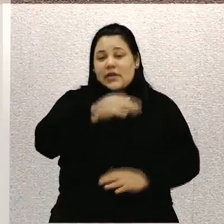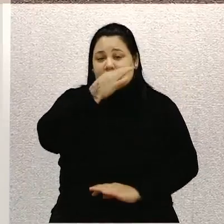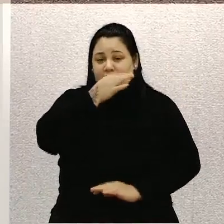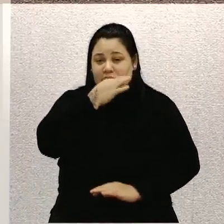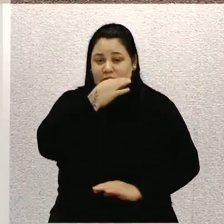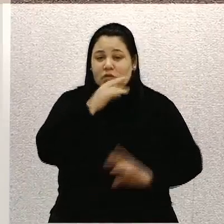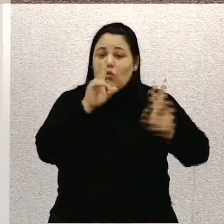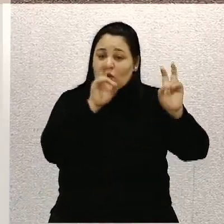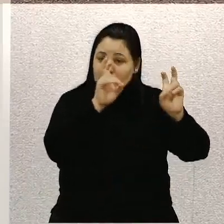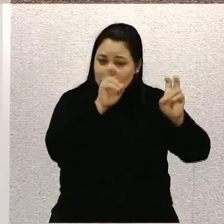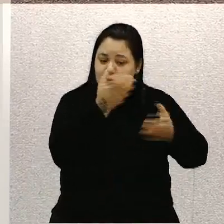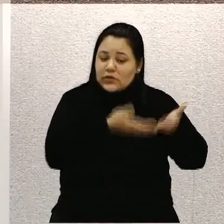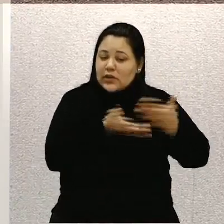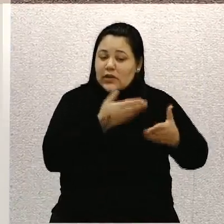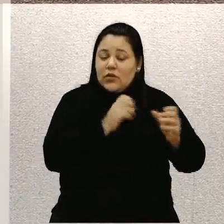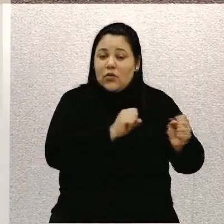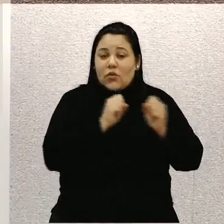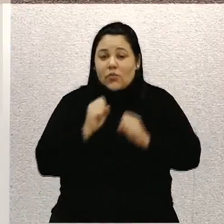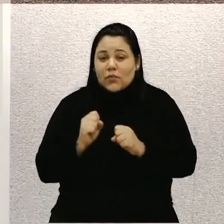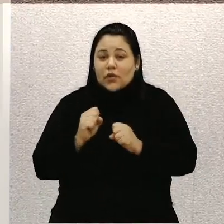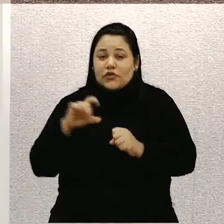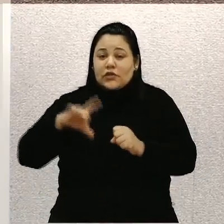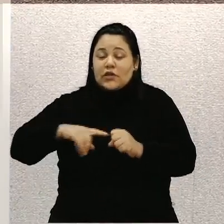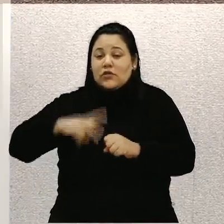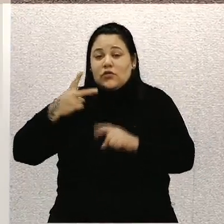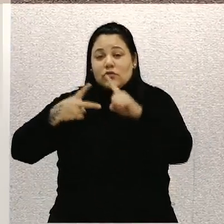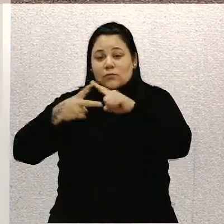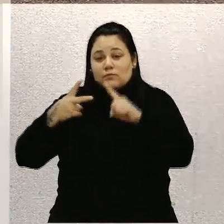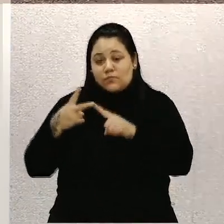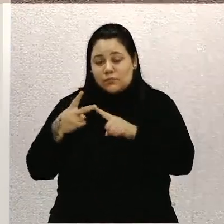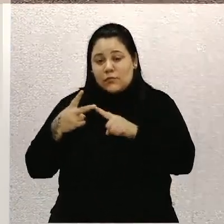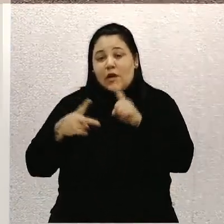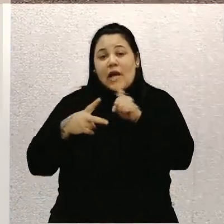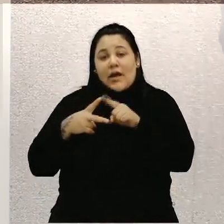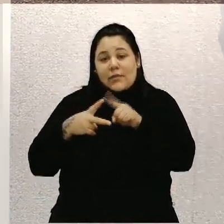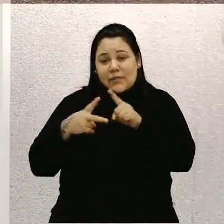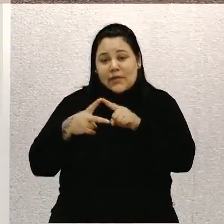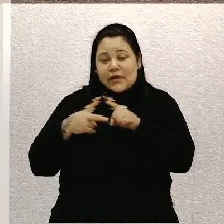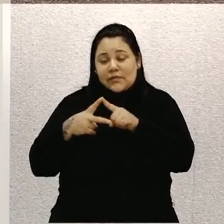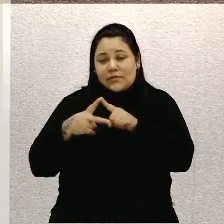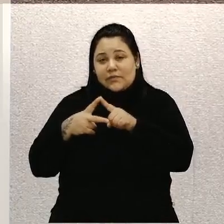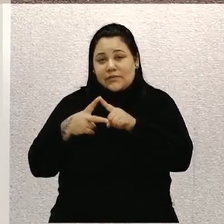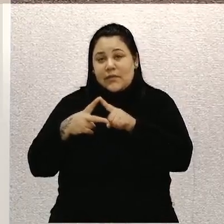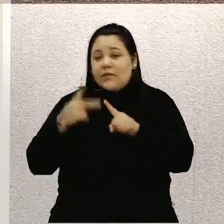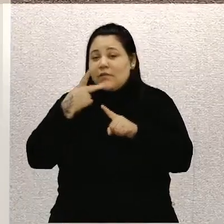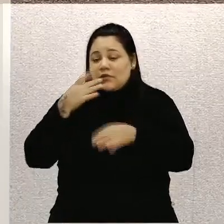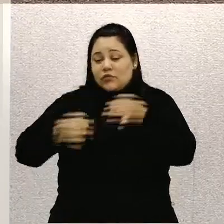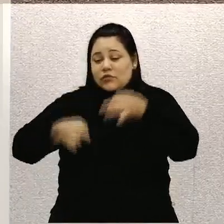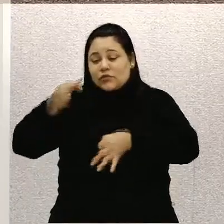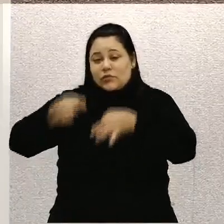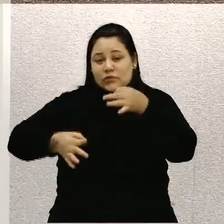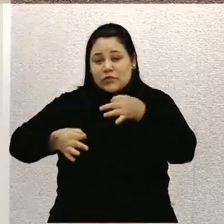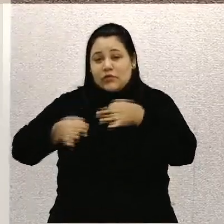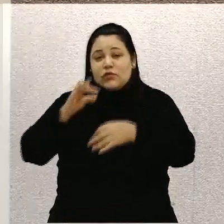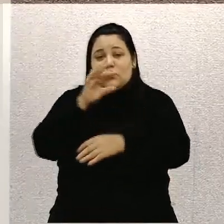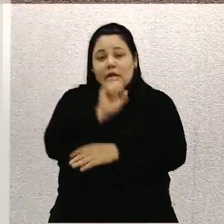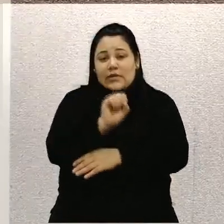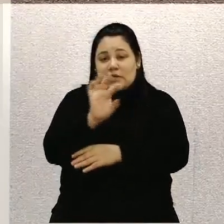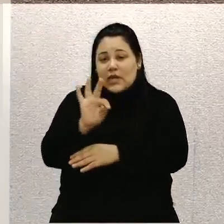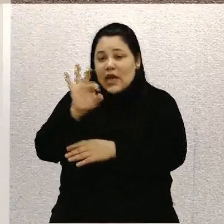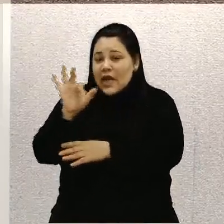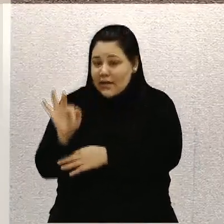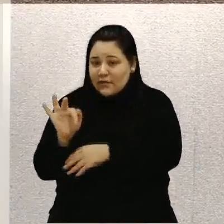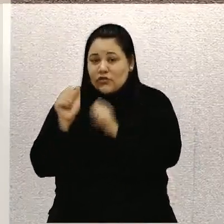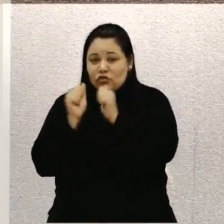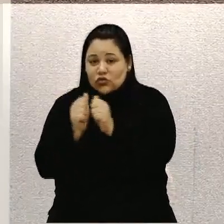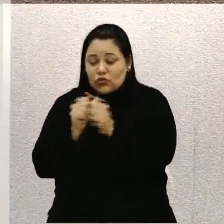matéria tratada pode gerar 2 linhas de entendimento. A primeira, com base na jurisprudência do Supremo Tribunal Federal, STF, quanto